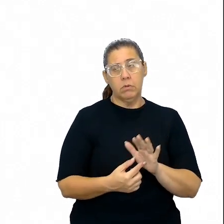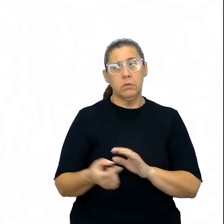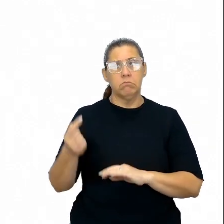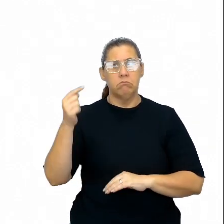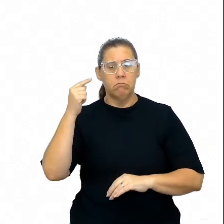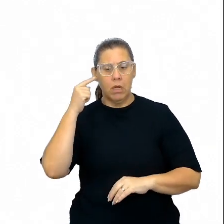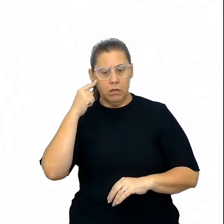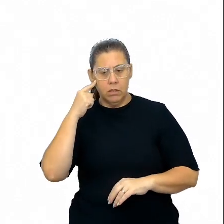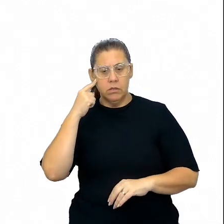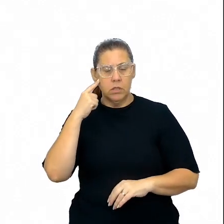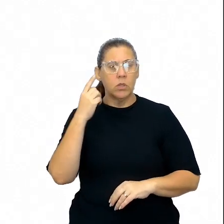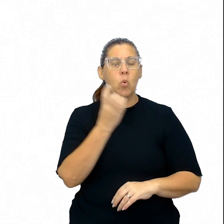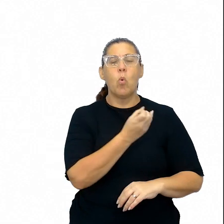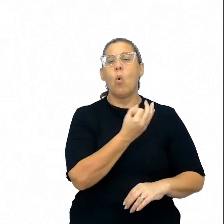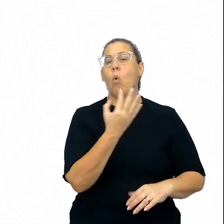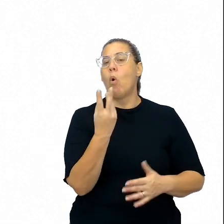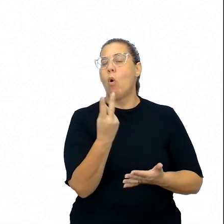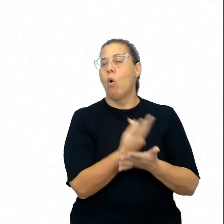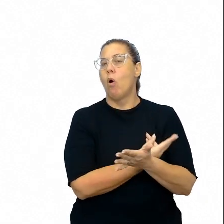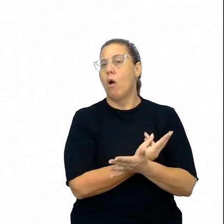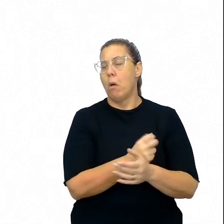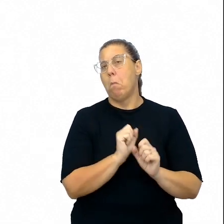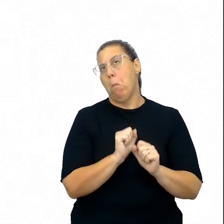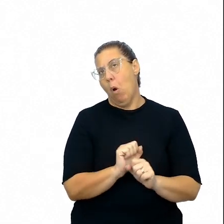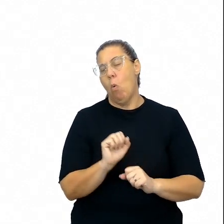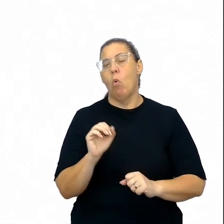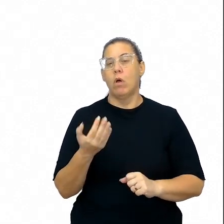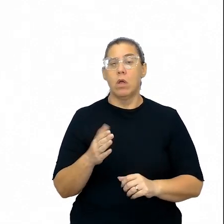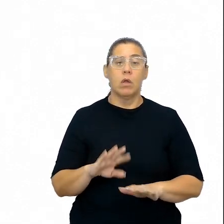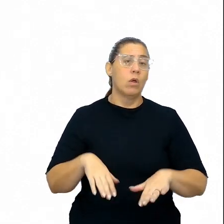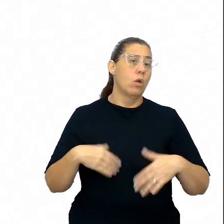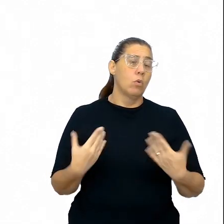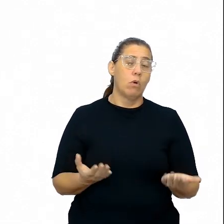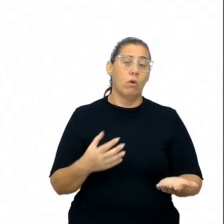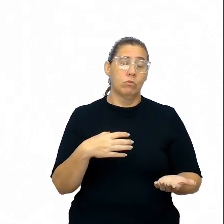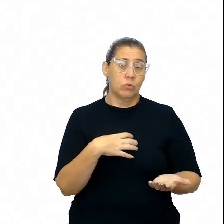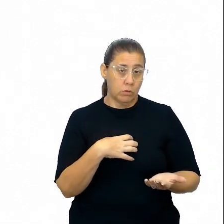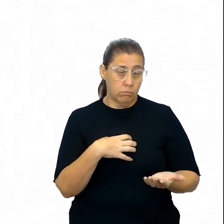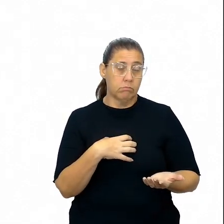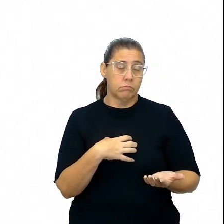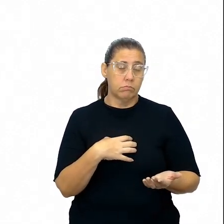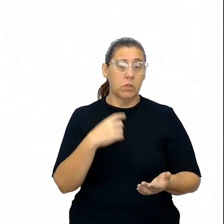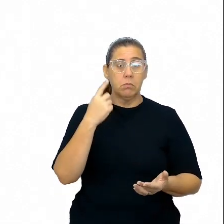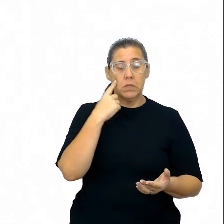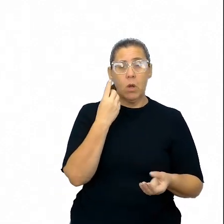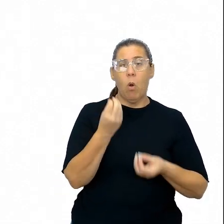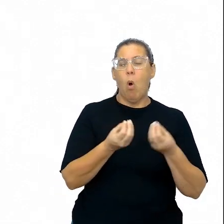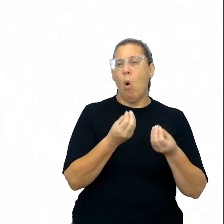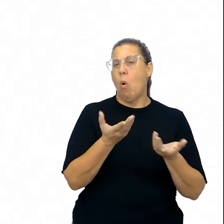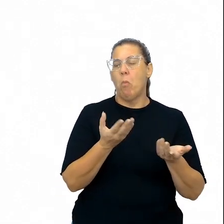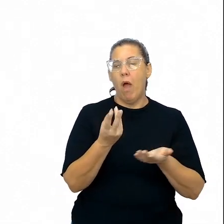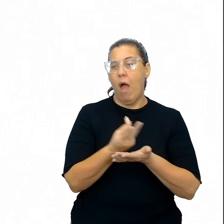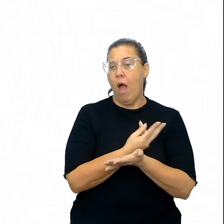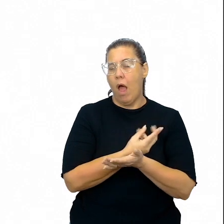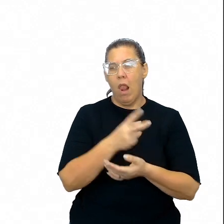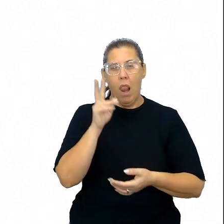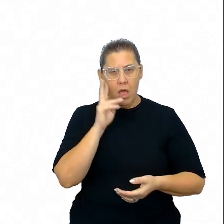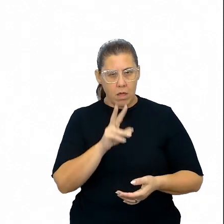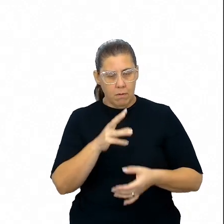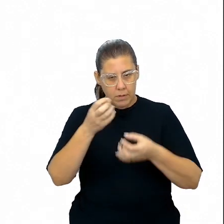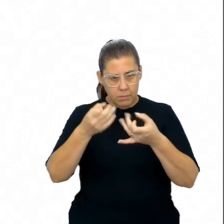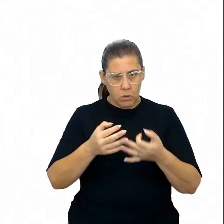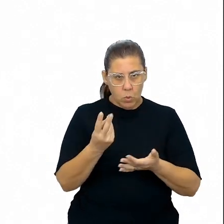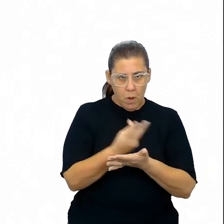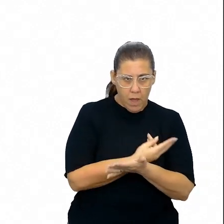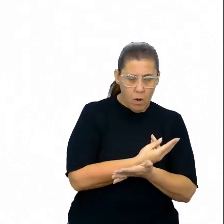pensar a respeito de quantos erros esse aluno pode cometer, quais são as formas. Aí vocês já estão pensando aonde que ele vai errar. Lembra que nós comentamos a respeito